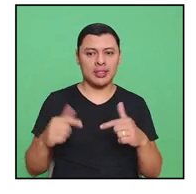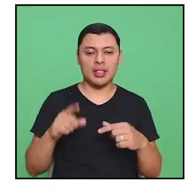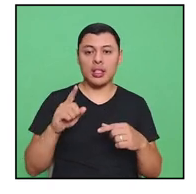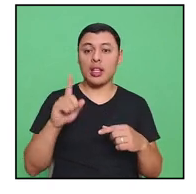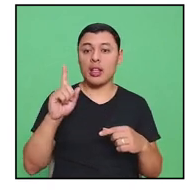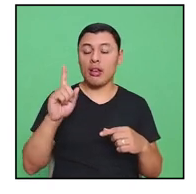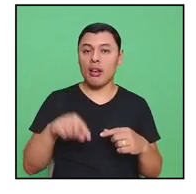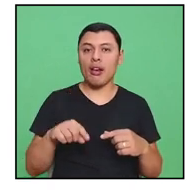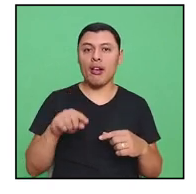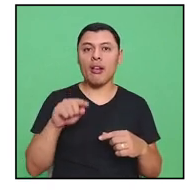fungíveis.